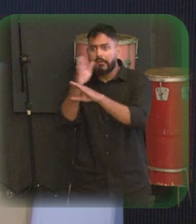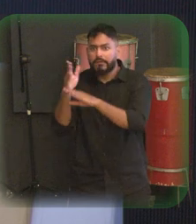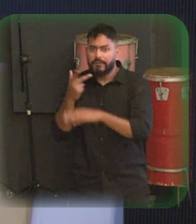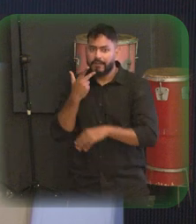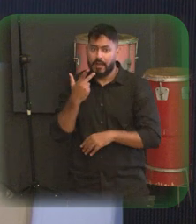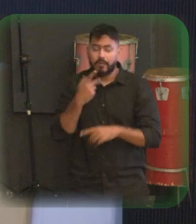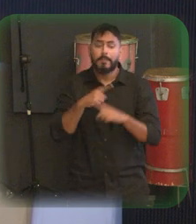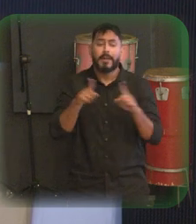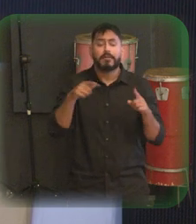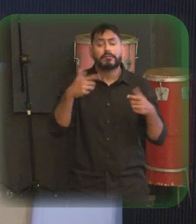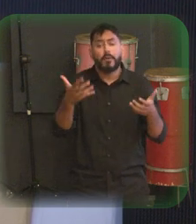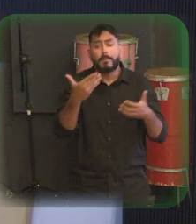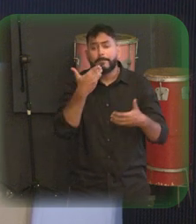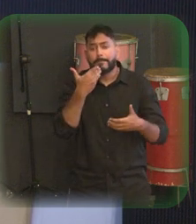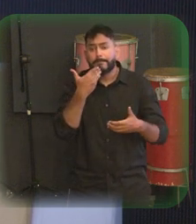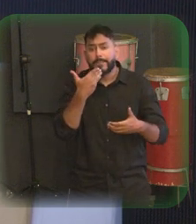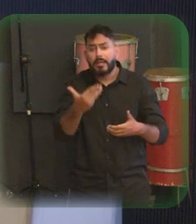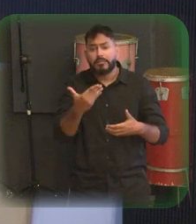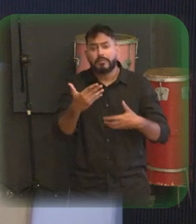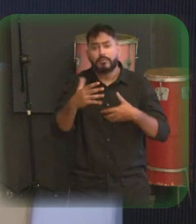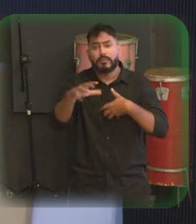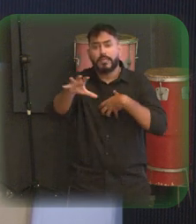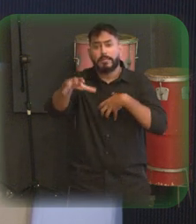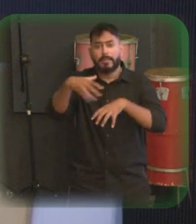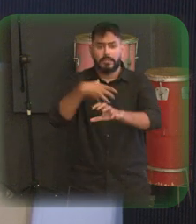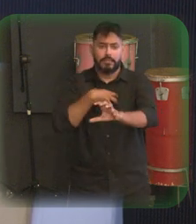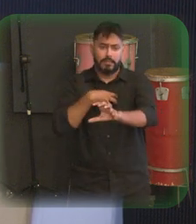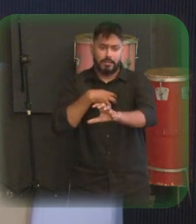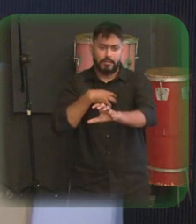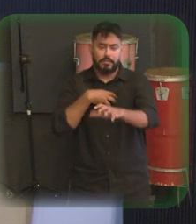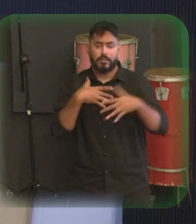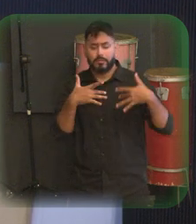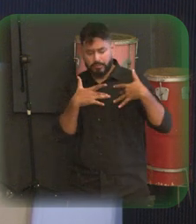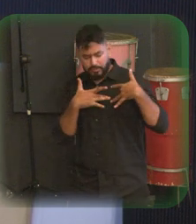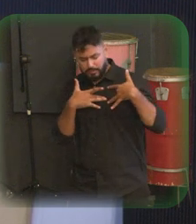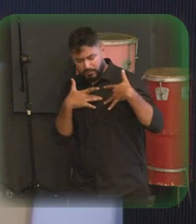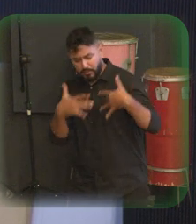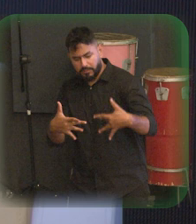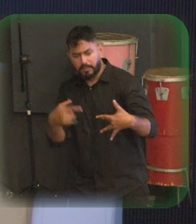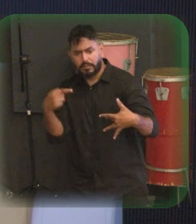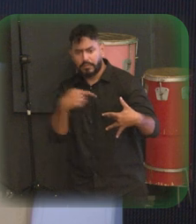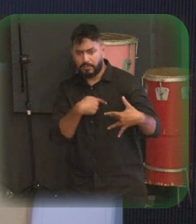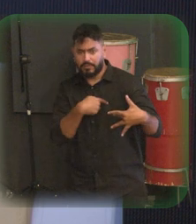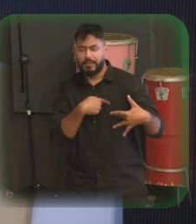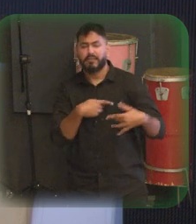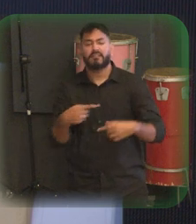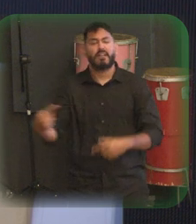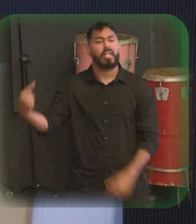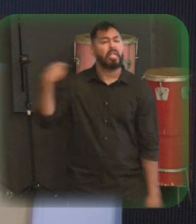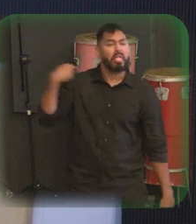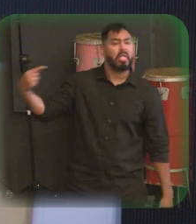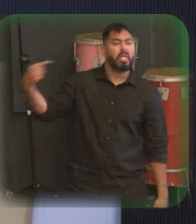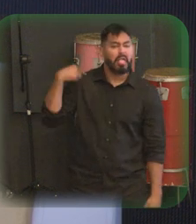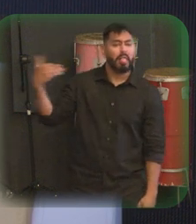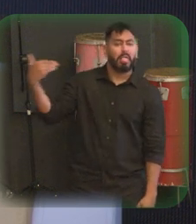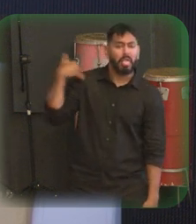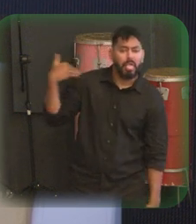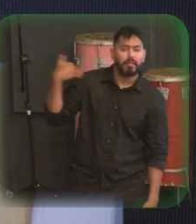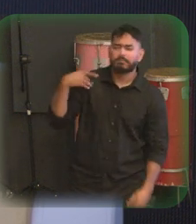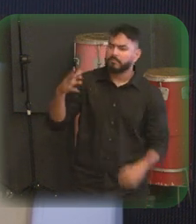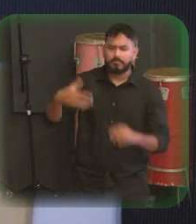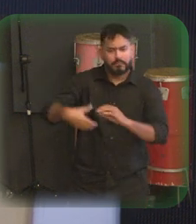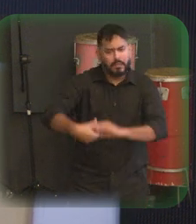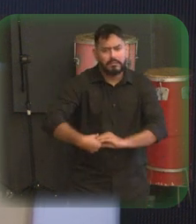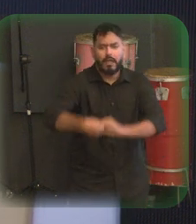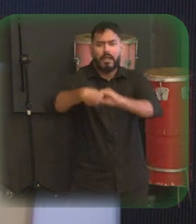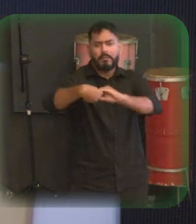pouco de empatia. O que eu peço é solidariedade. Para que, em vez de apontar o dedo, nós possamos nos dar as